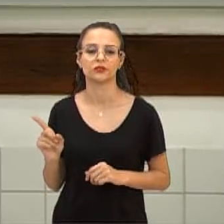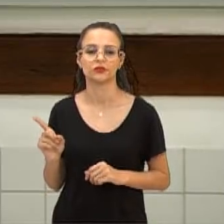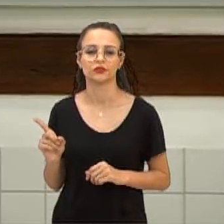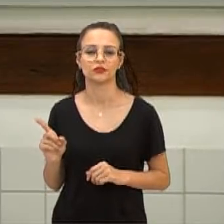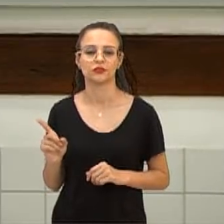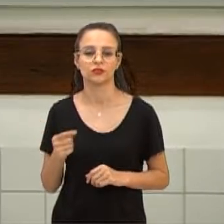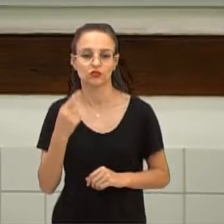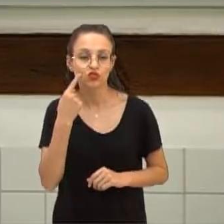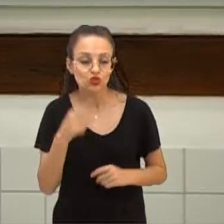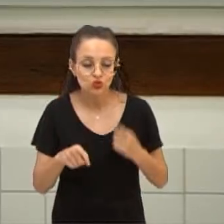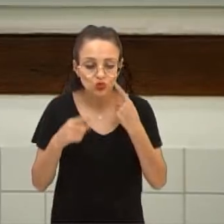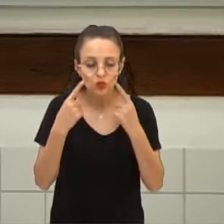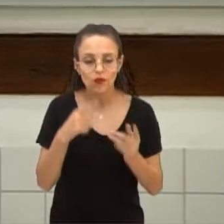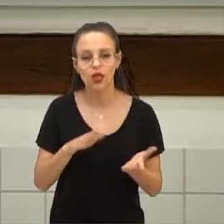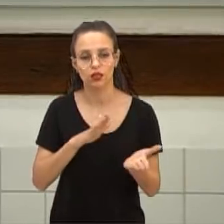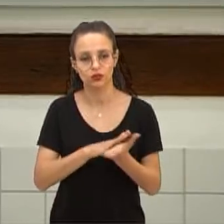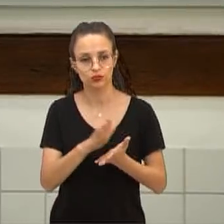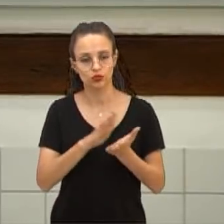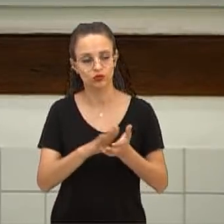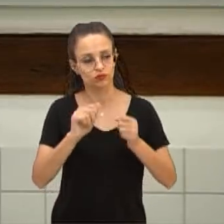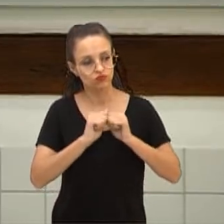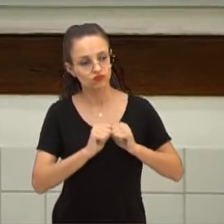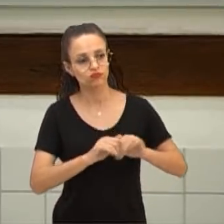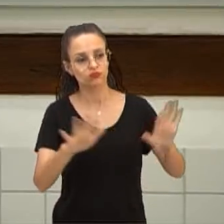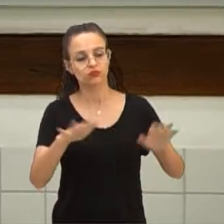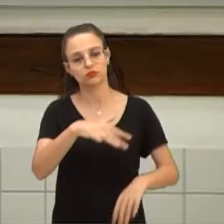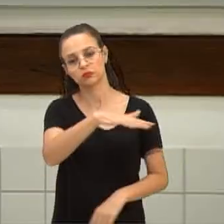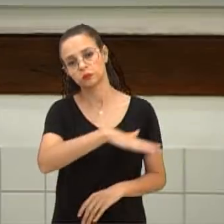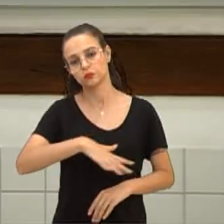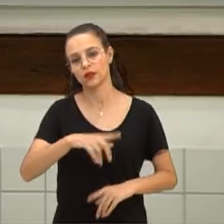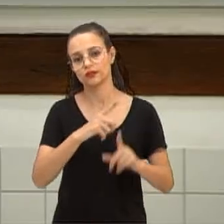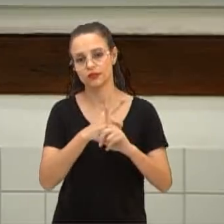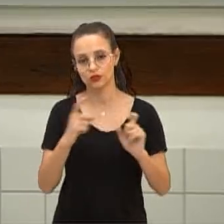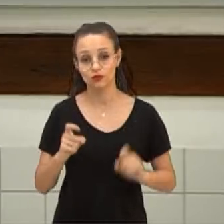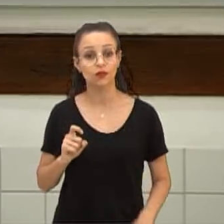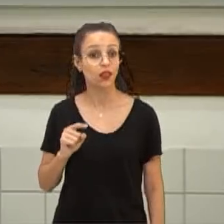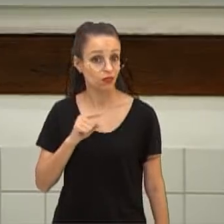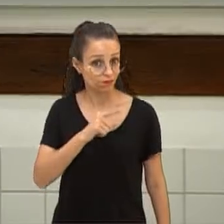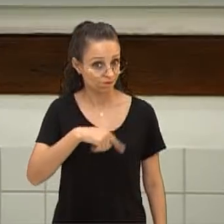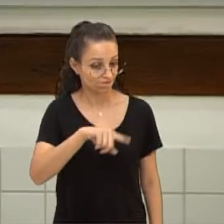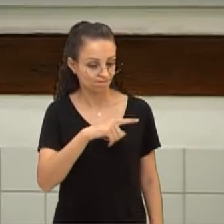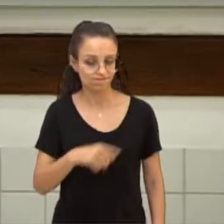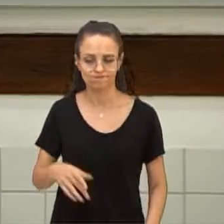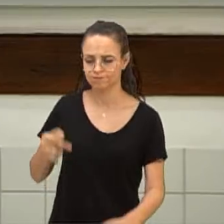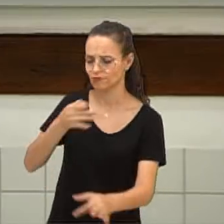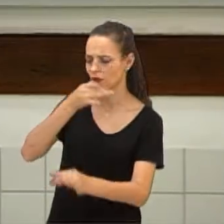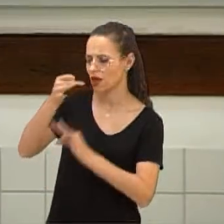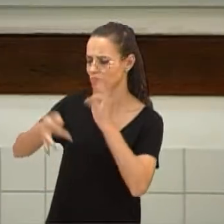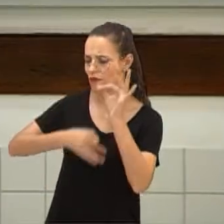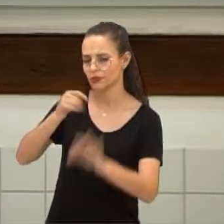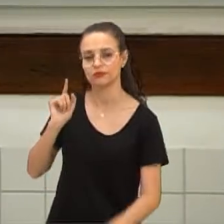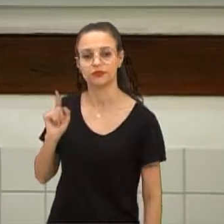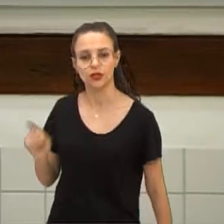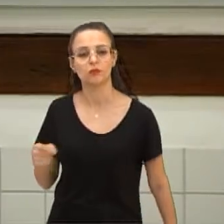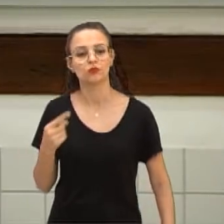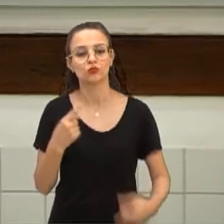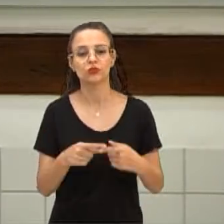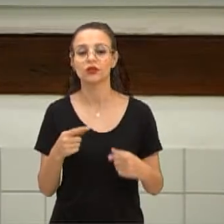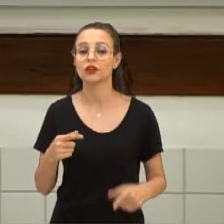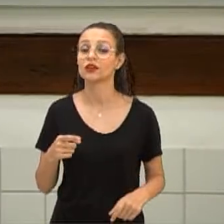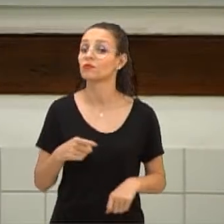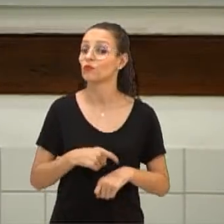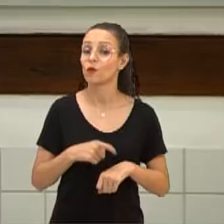suas descobertas e publicou isso para a comunidade científica e tal, ele foi muito criticado, porque era um momento em que as pessoas